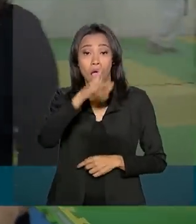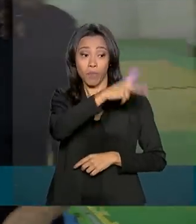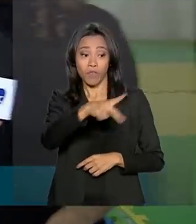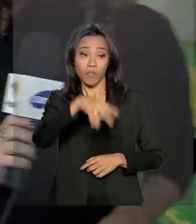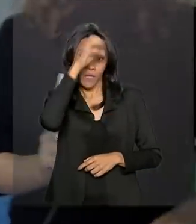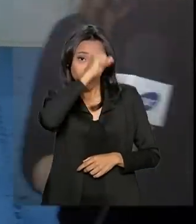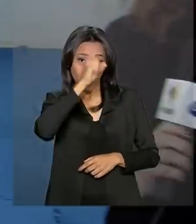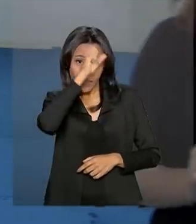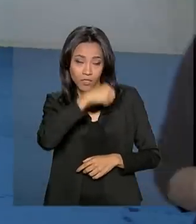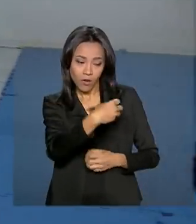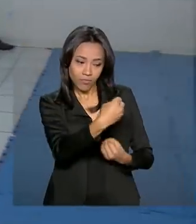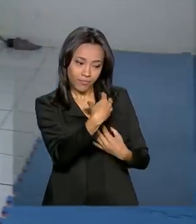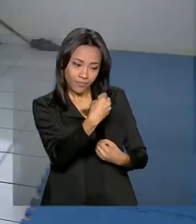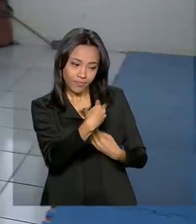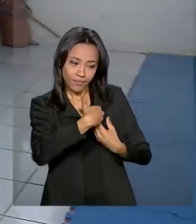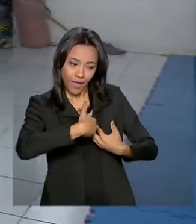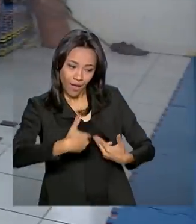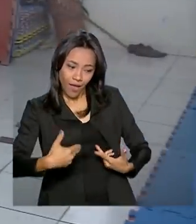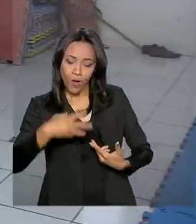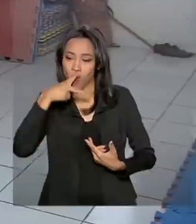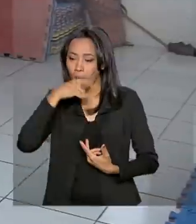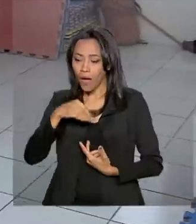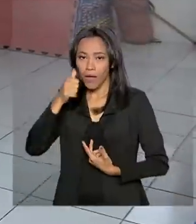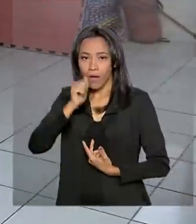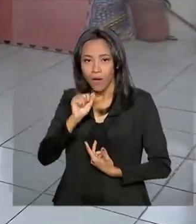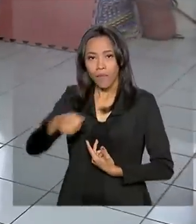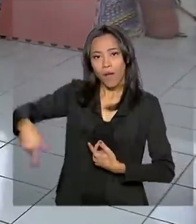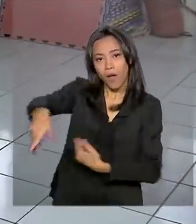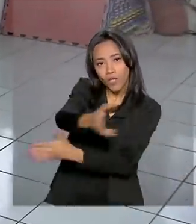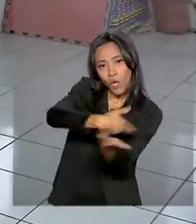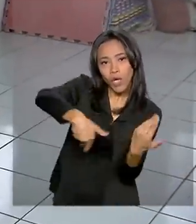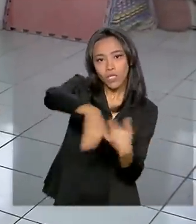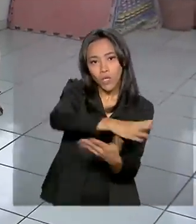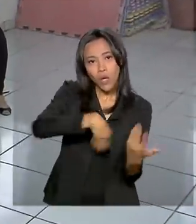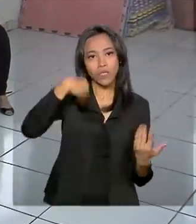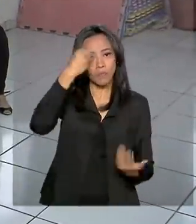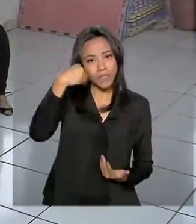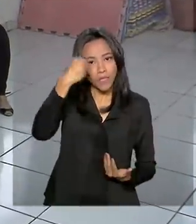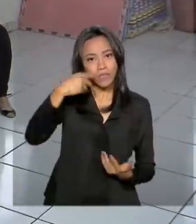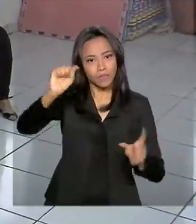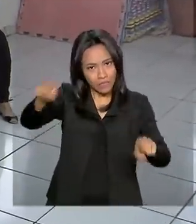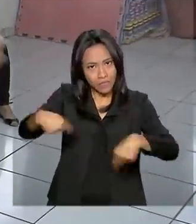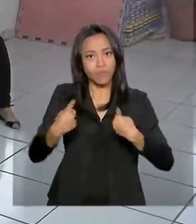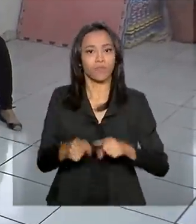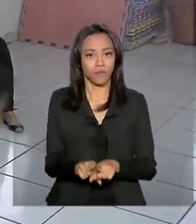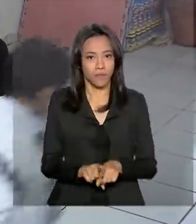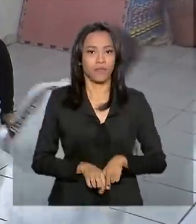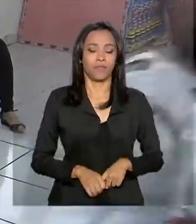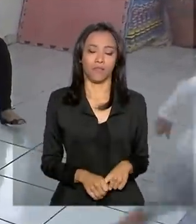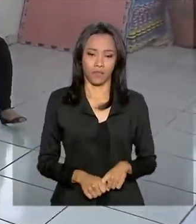específicas deles. E os pais compartilham experiências e desafios.